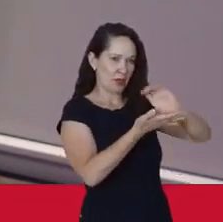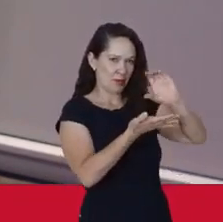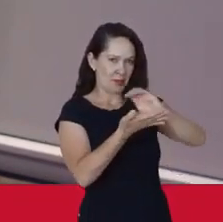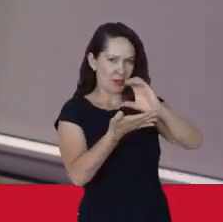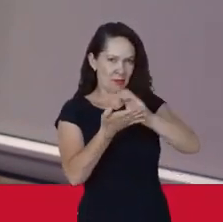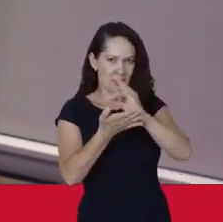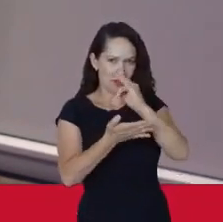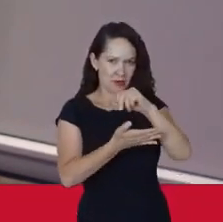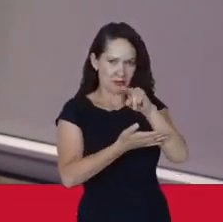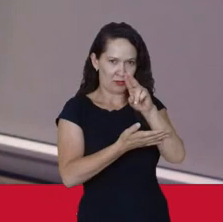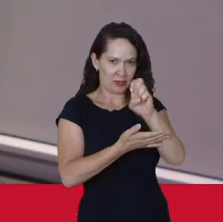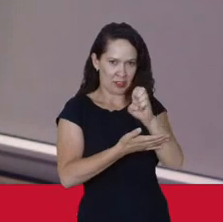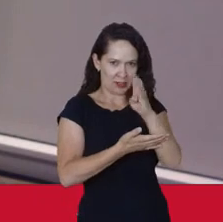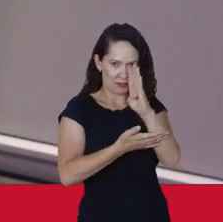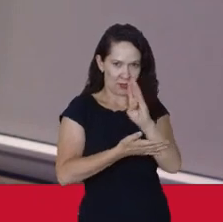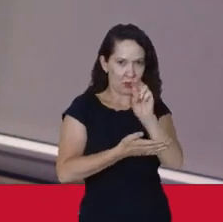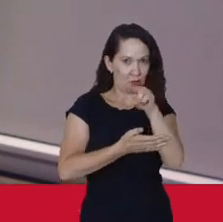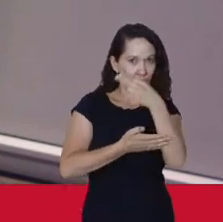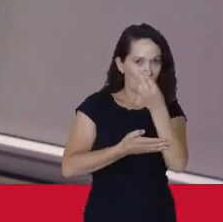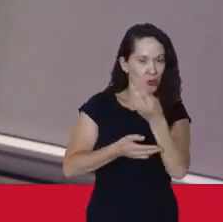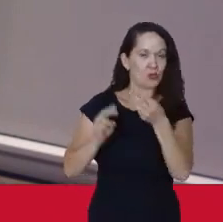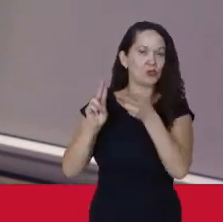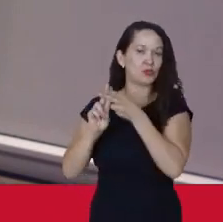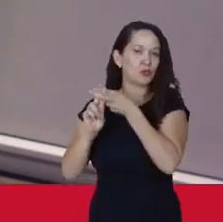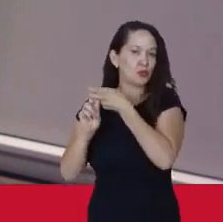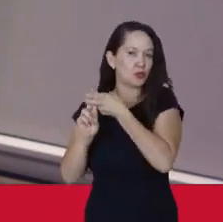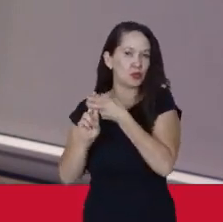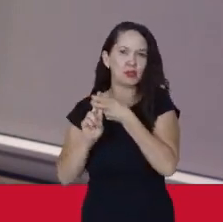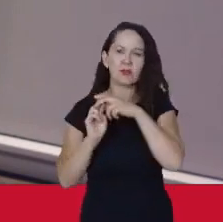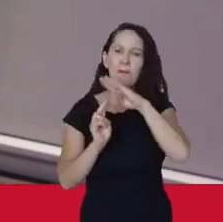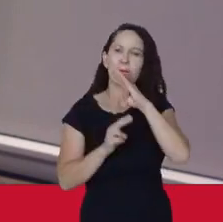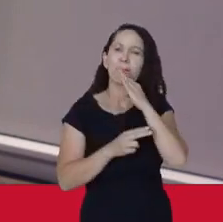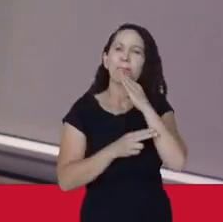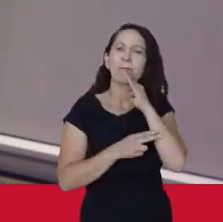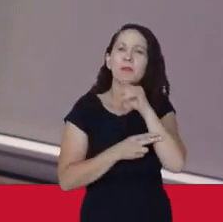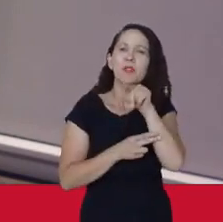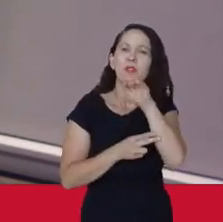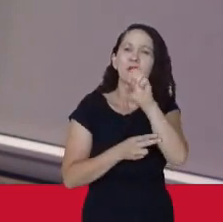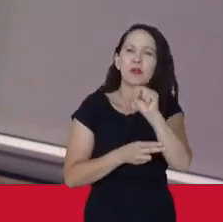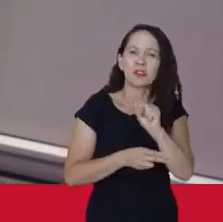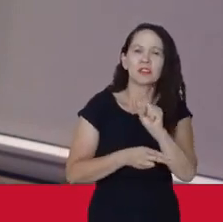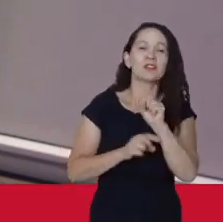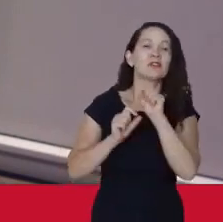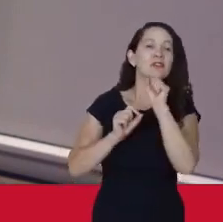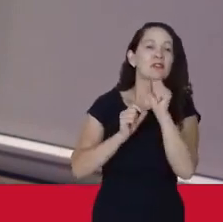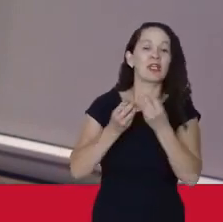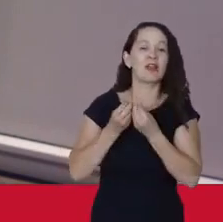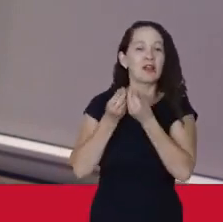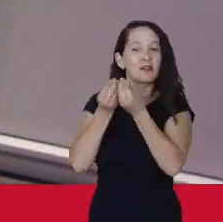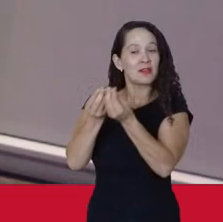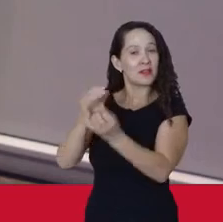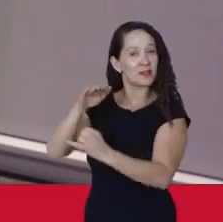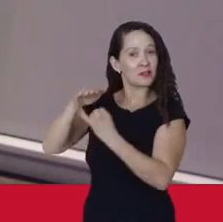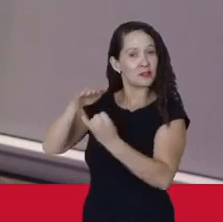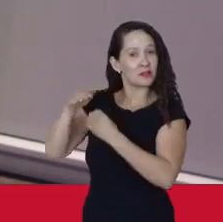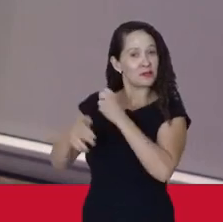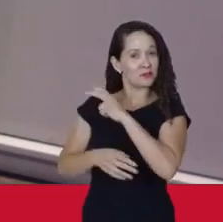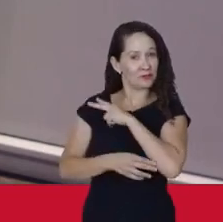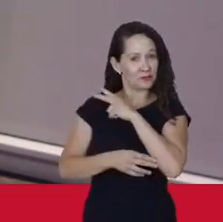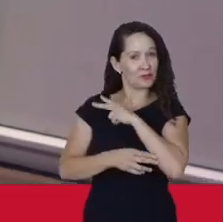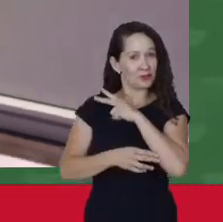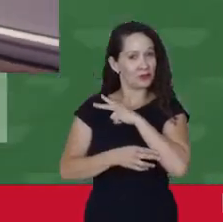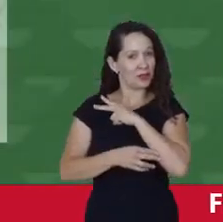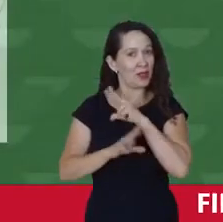ou do SUS, são bilhões e mais bilhões, e colocar isso à disposição das entidades privadas com